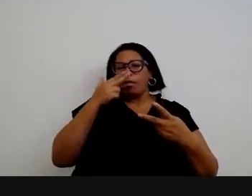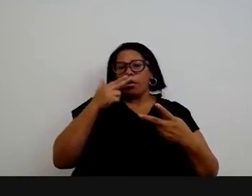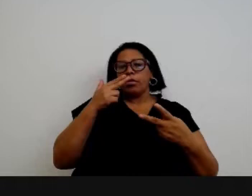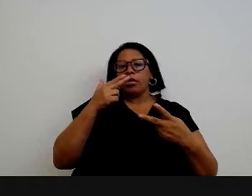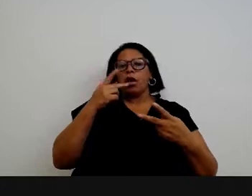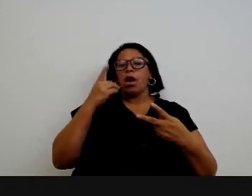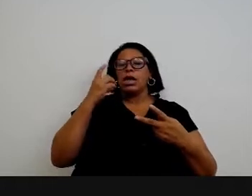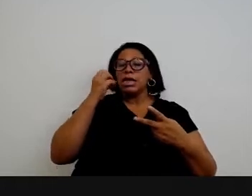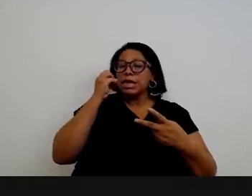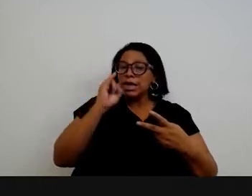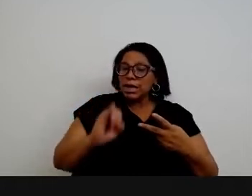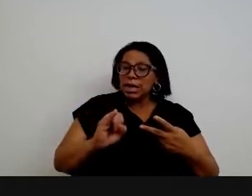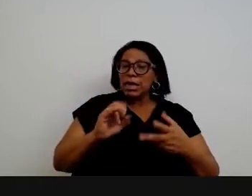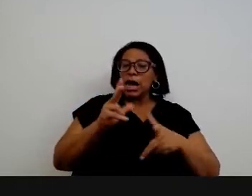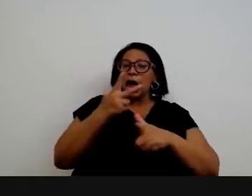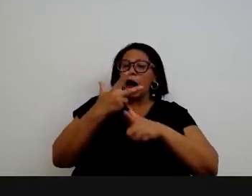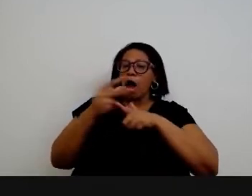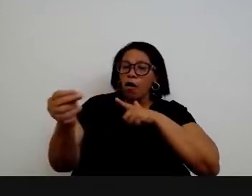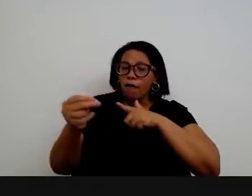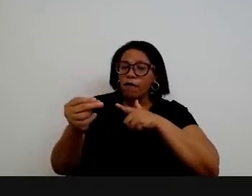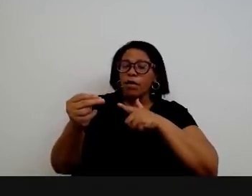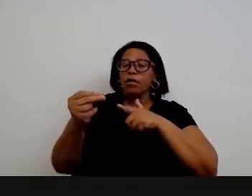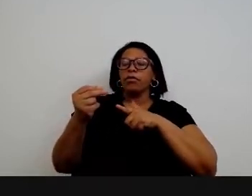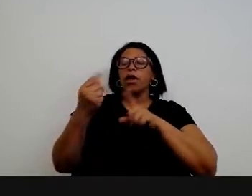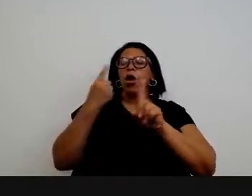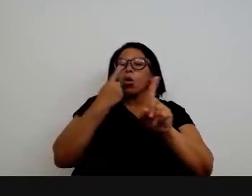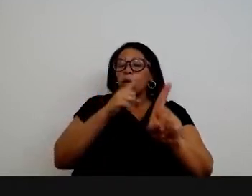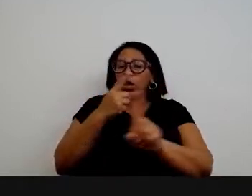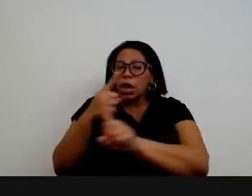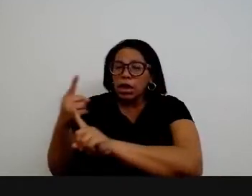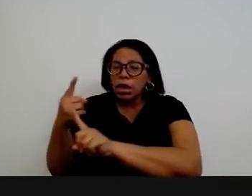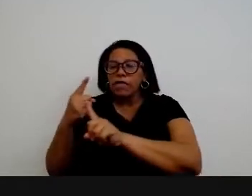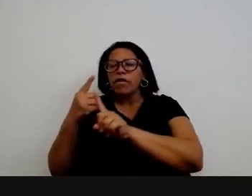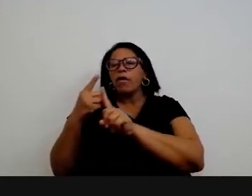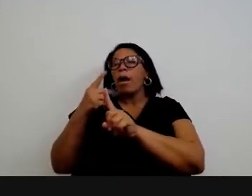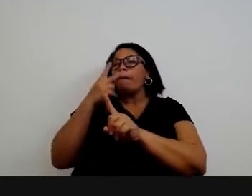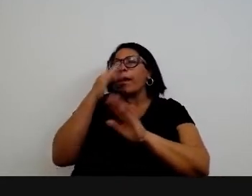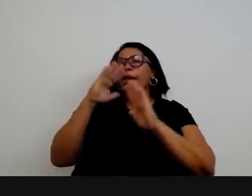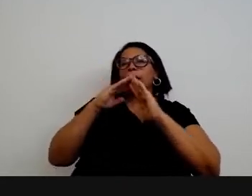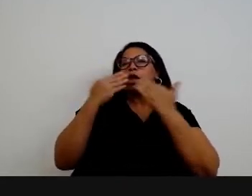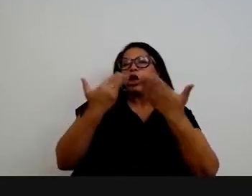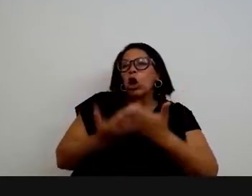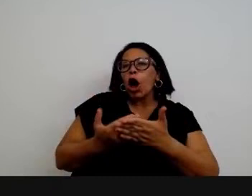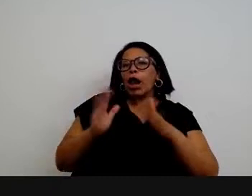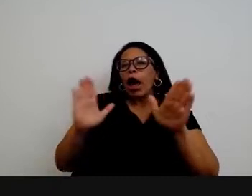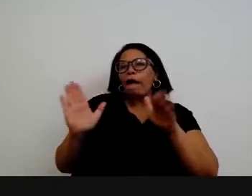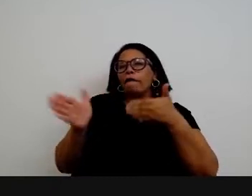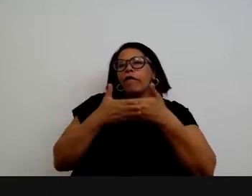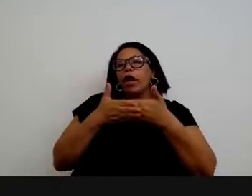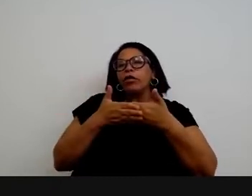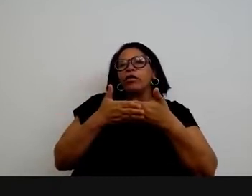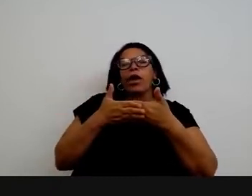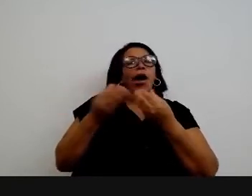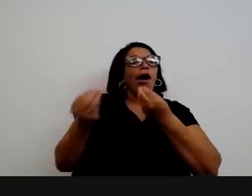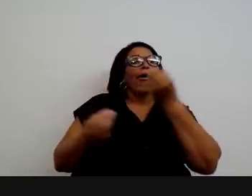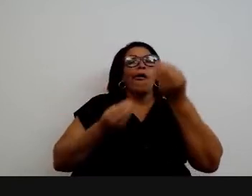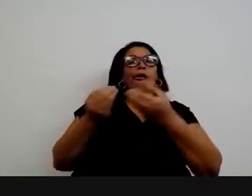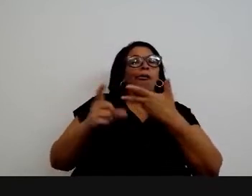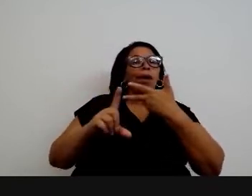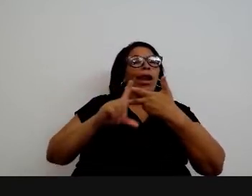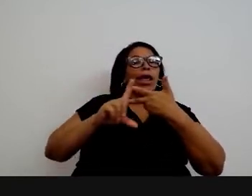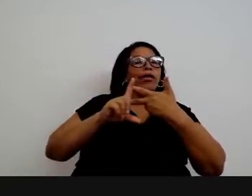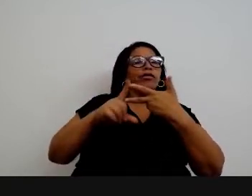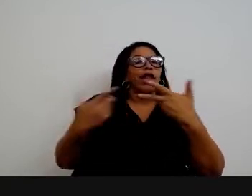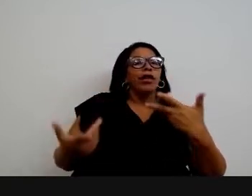relegitimo o parlamento. Se eu vencer o desafio da descontinuidade, eu relegitimo o parlamento, na